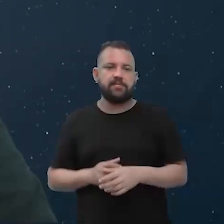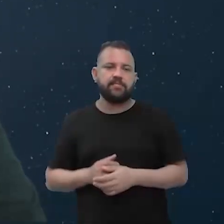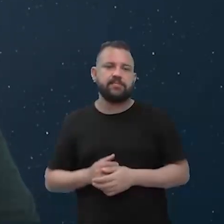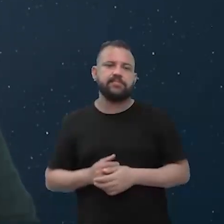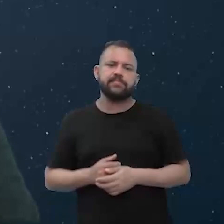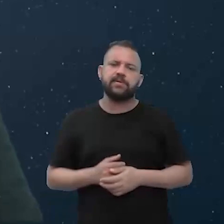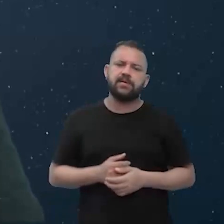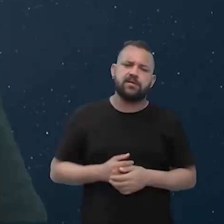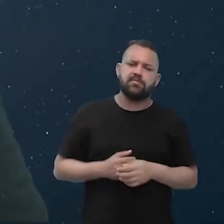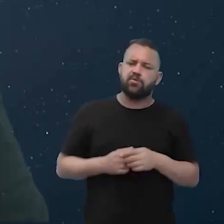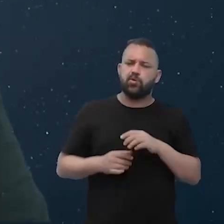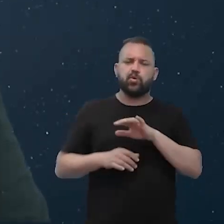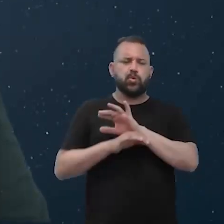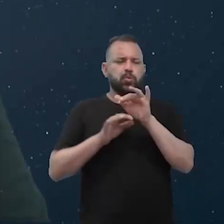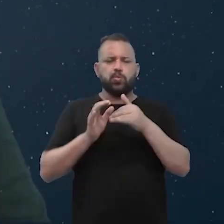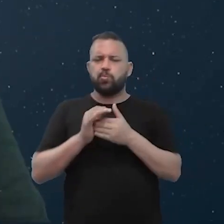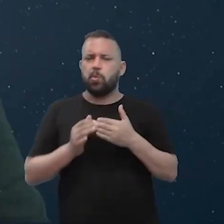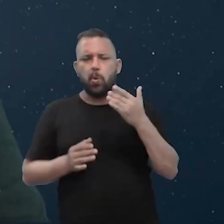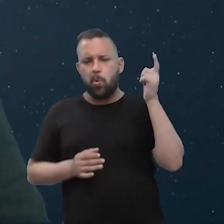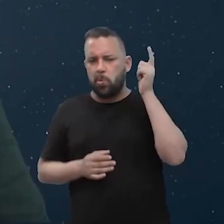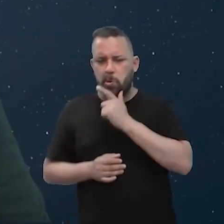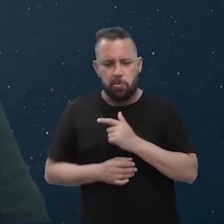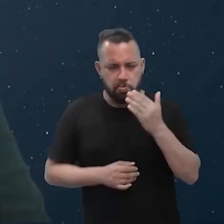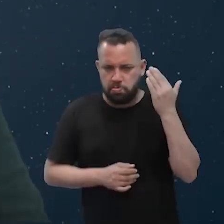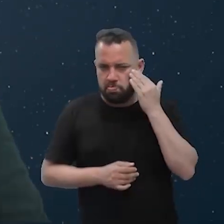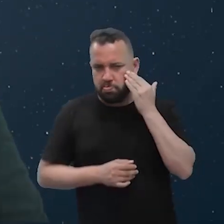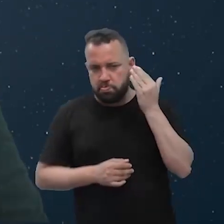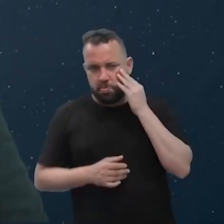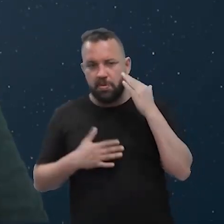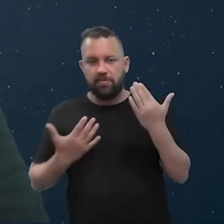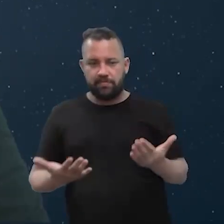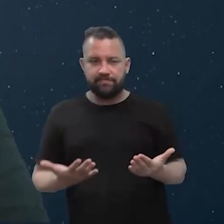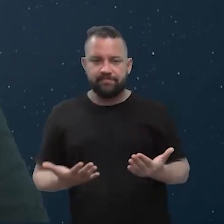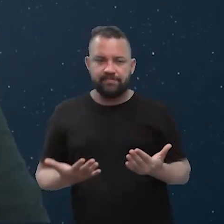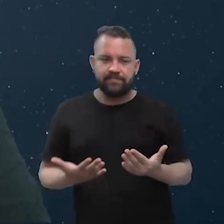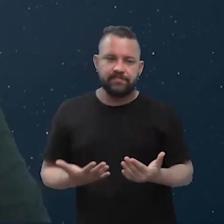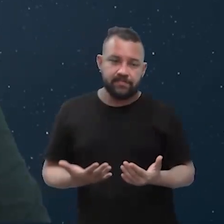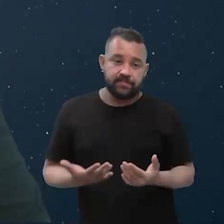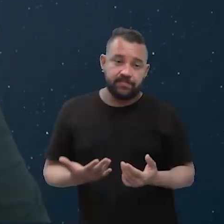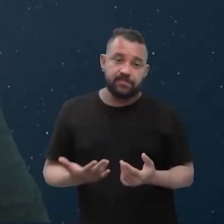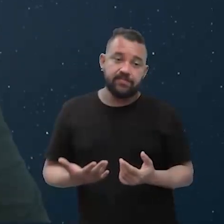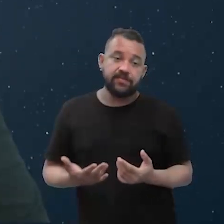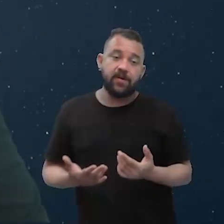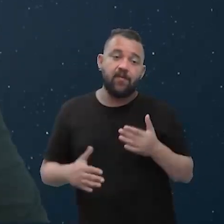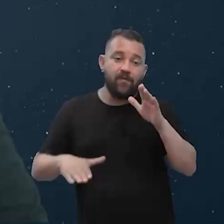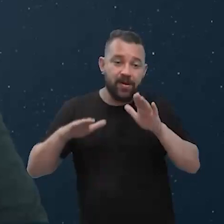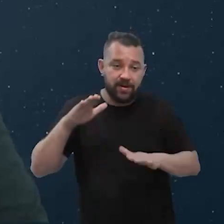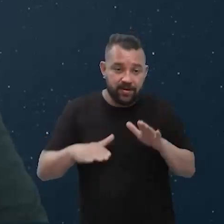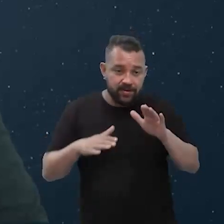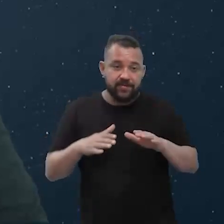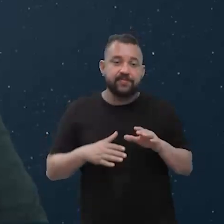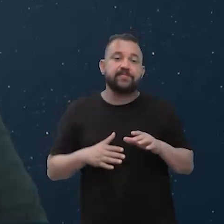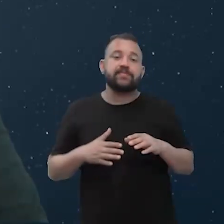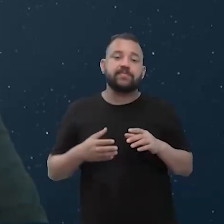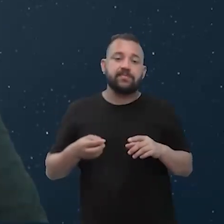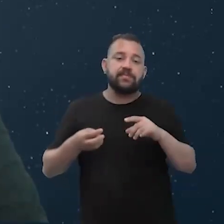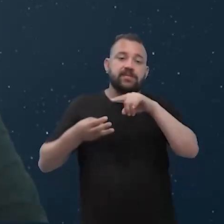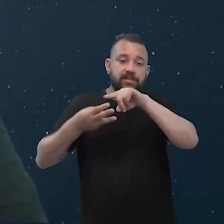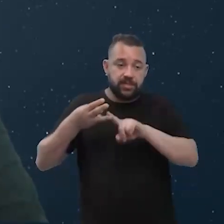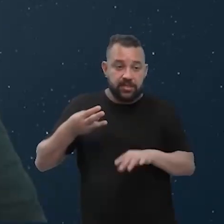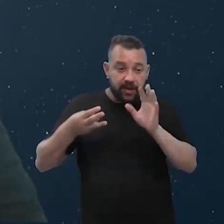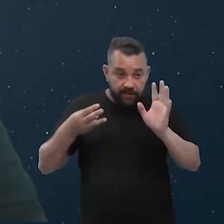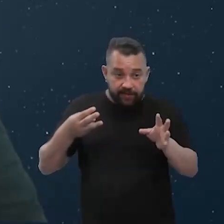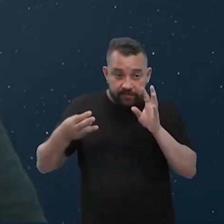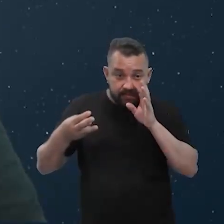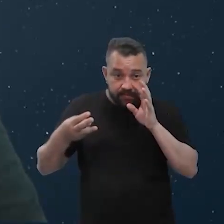todo mundo consegue entender. Ok? Então, ó, variação. A gente viu até agora.